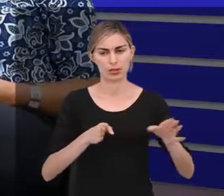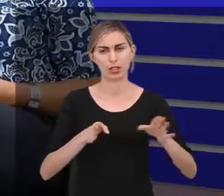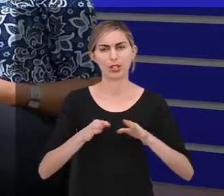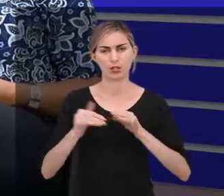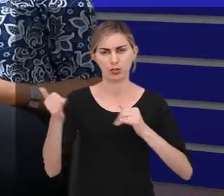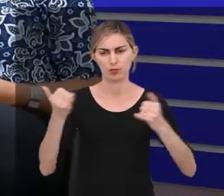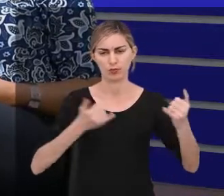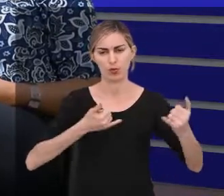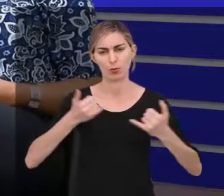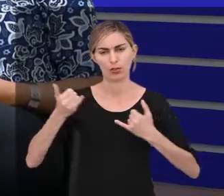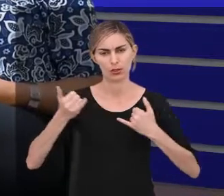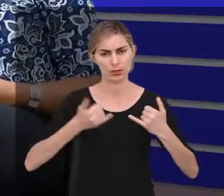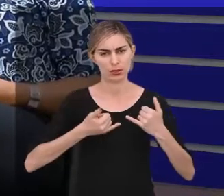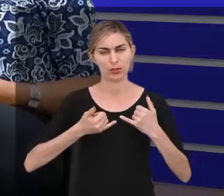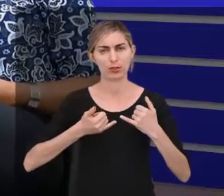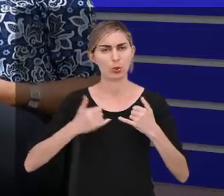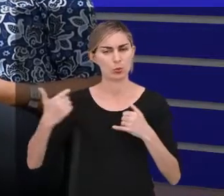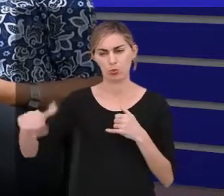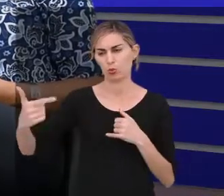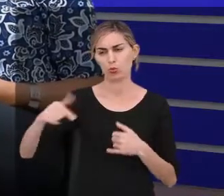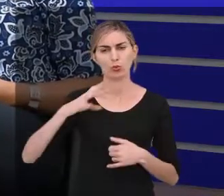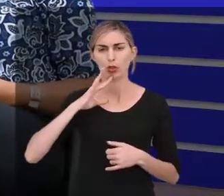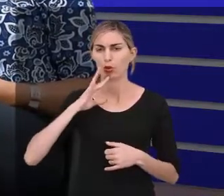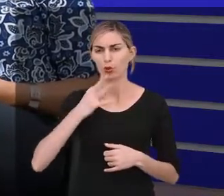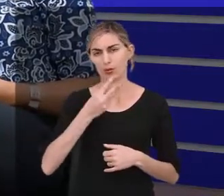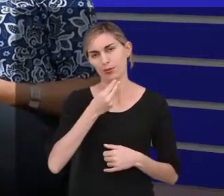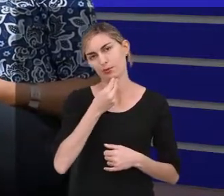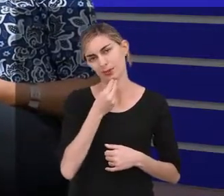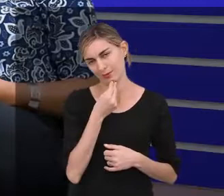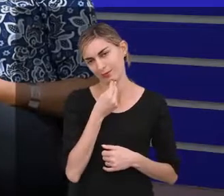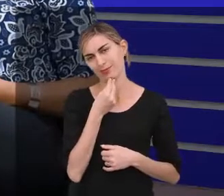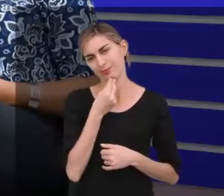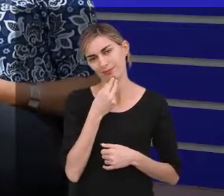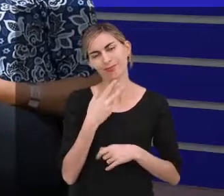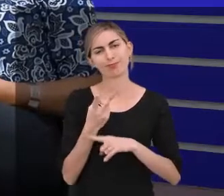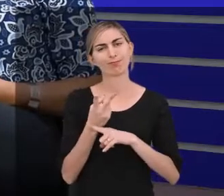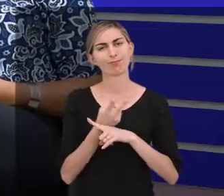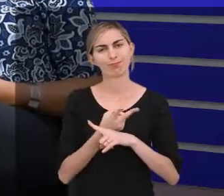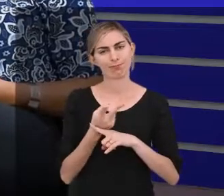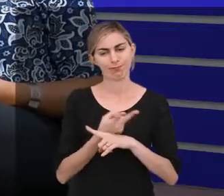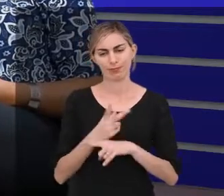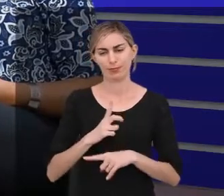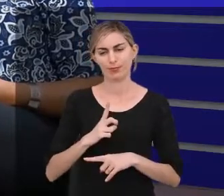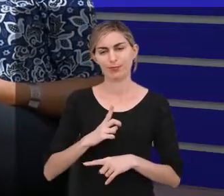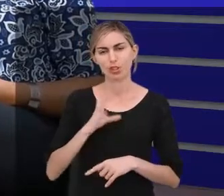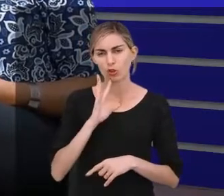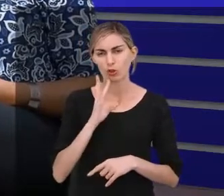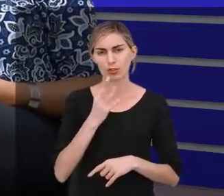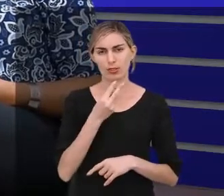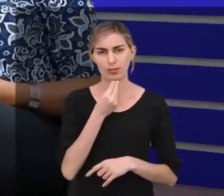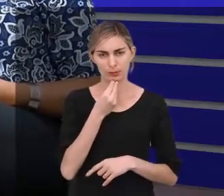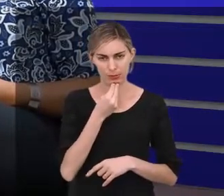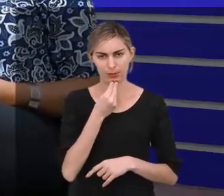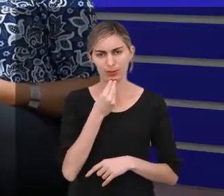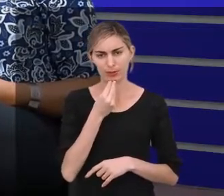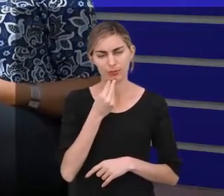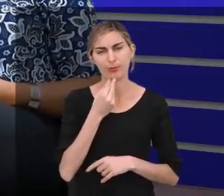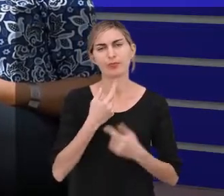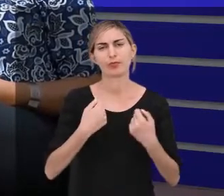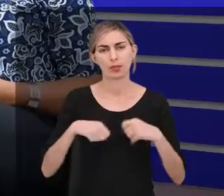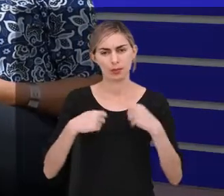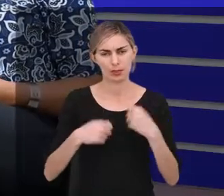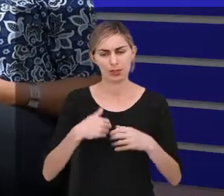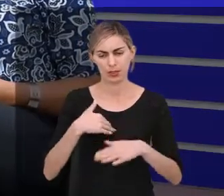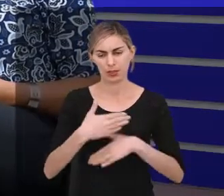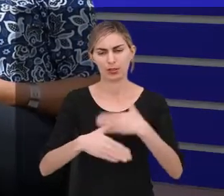informação, no entanto, não ter o conhecimento, né? E aqui a gente está procurando ter conhecimento. Para a gente ter conhecimento, a gente vai ter